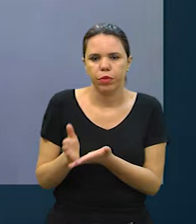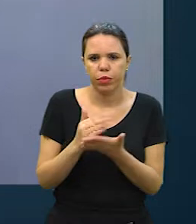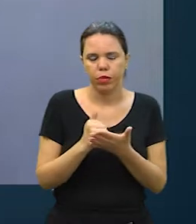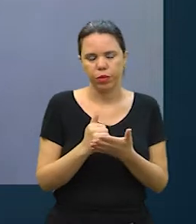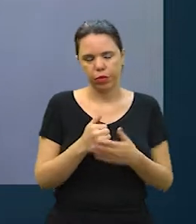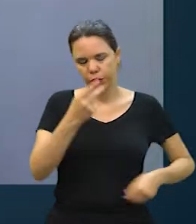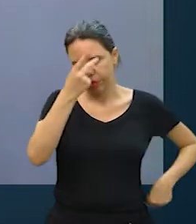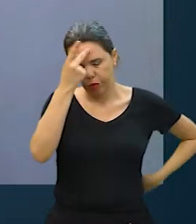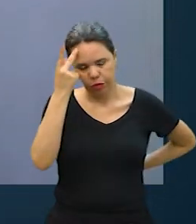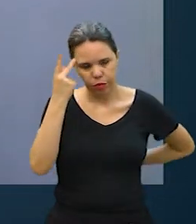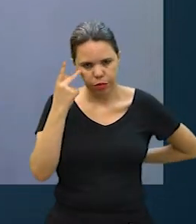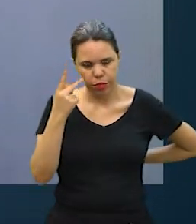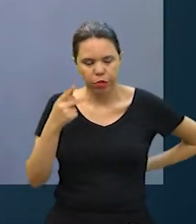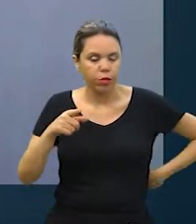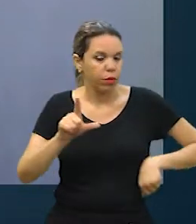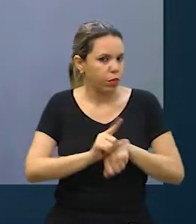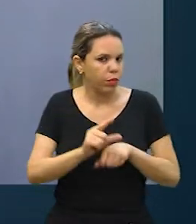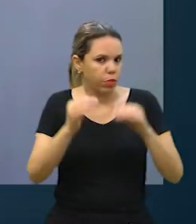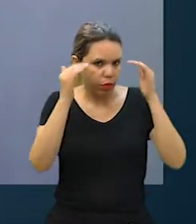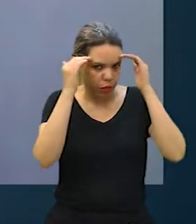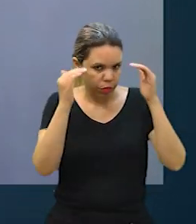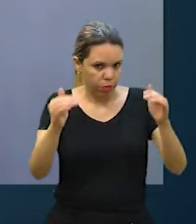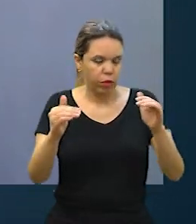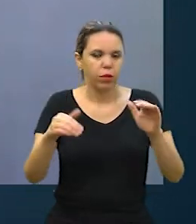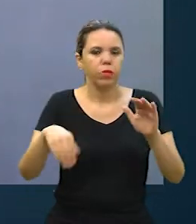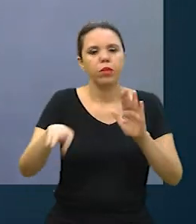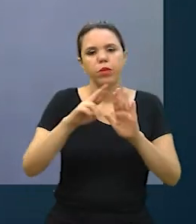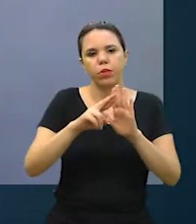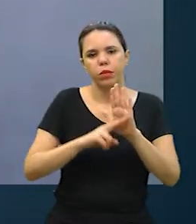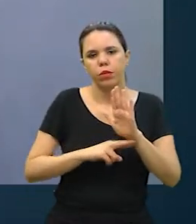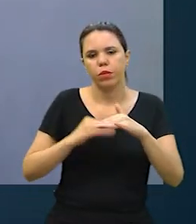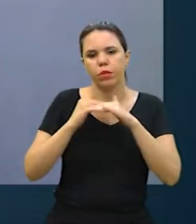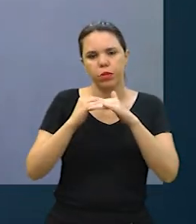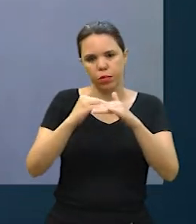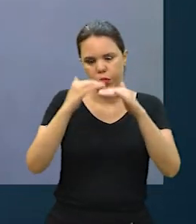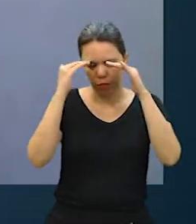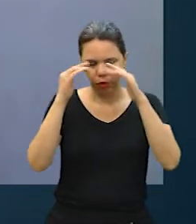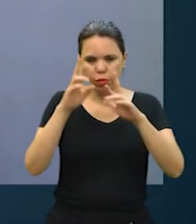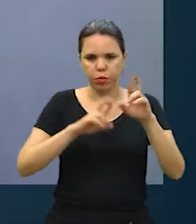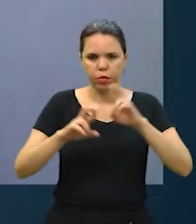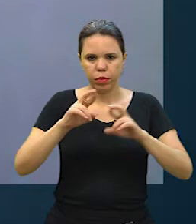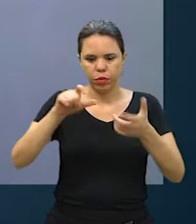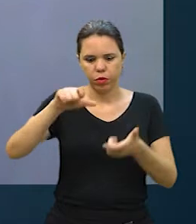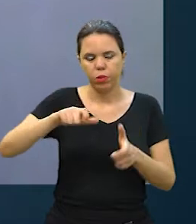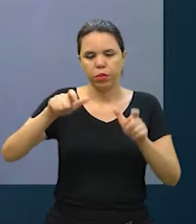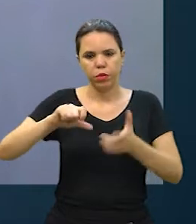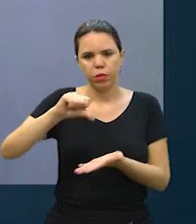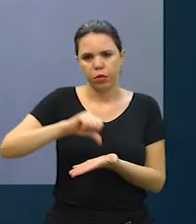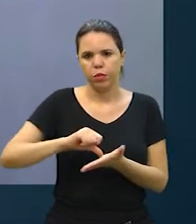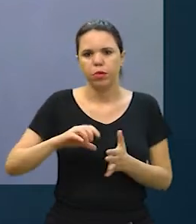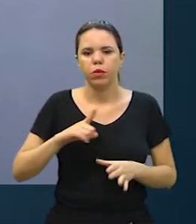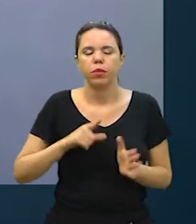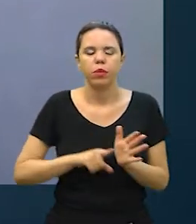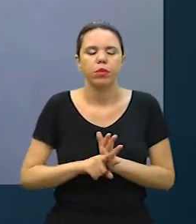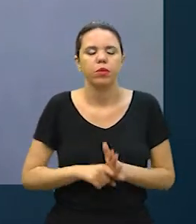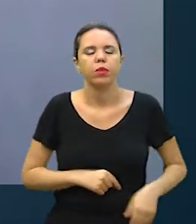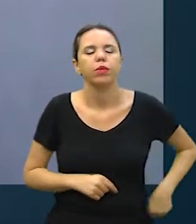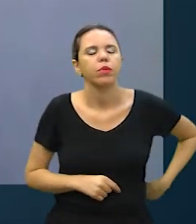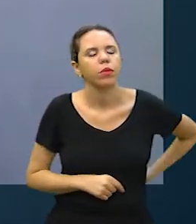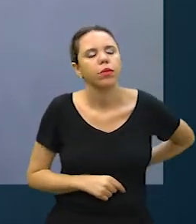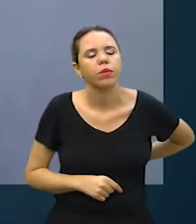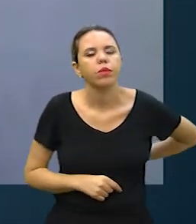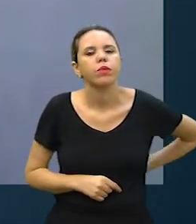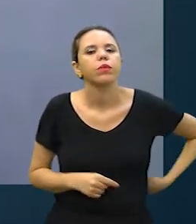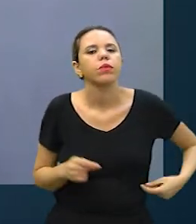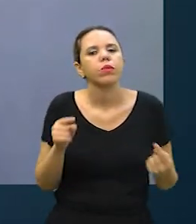próprio franqueado, ele tem que seguir com um croquis, que a gente dá um padrão para ele fazer a análise para a escolha do ponto. Então, a gente tem todo um estudo para